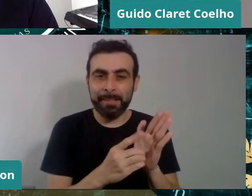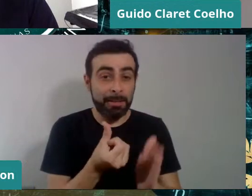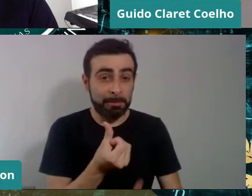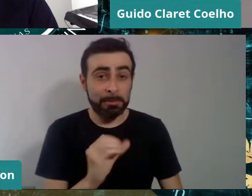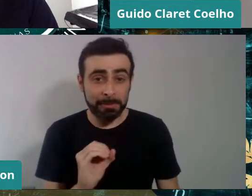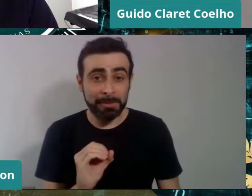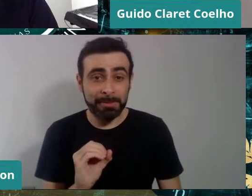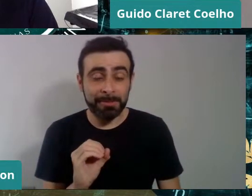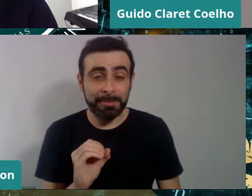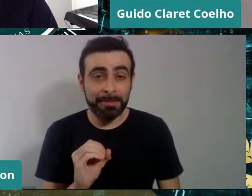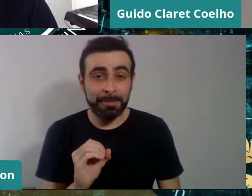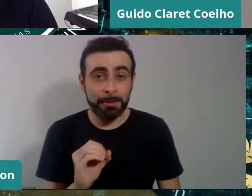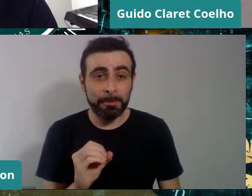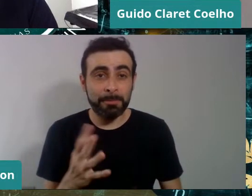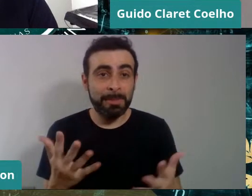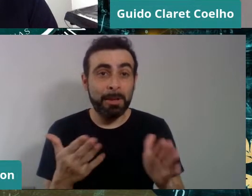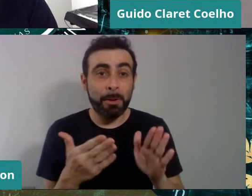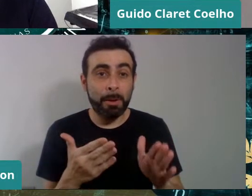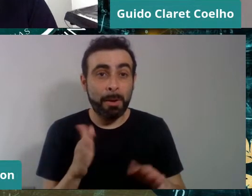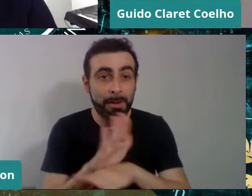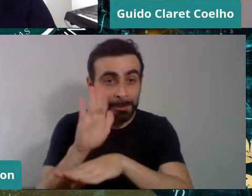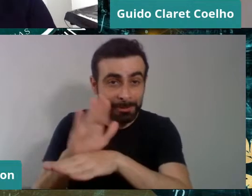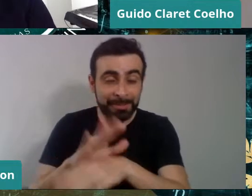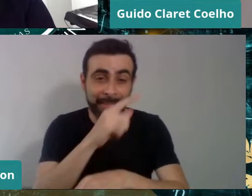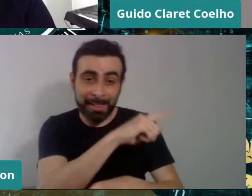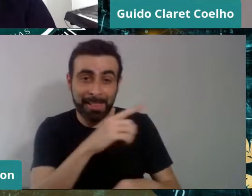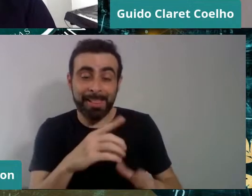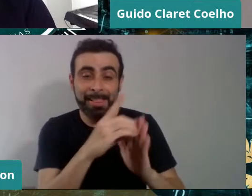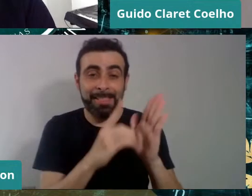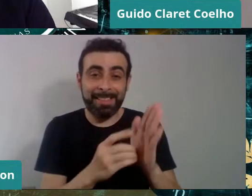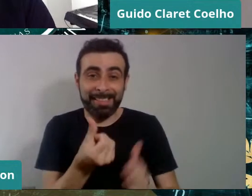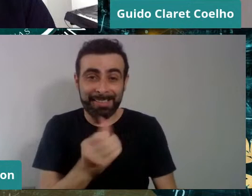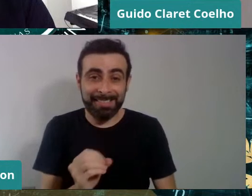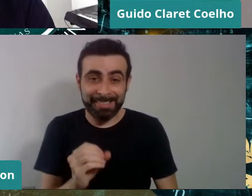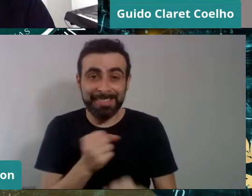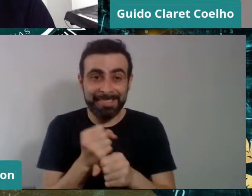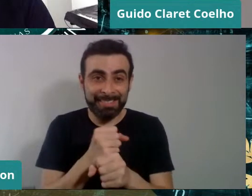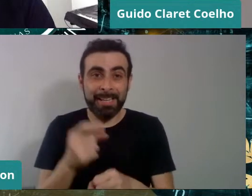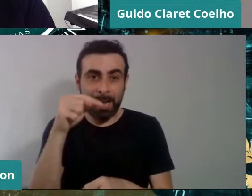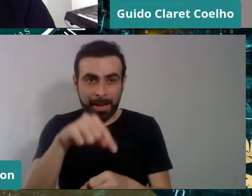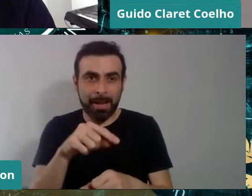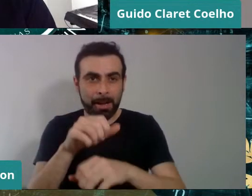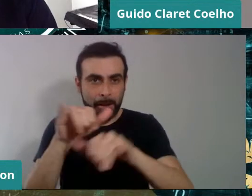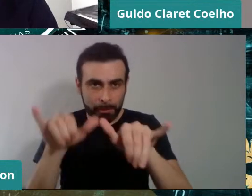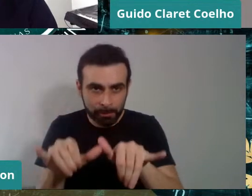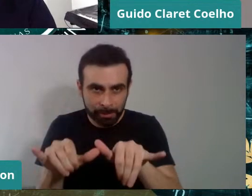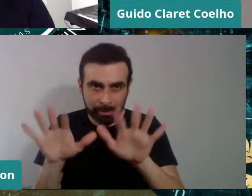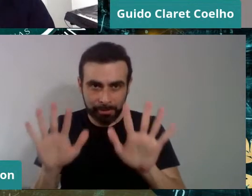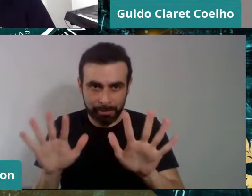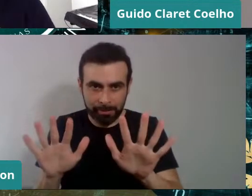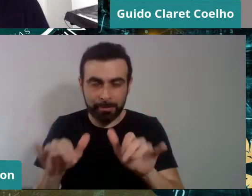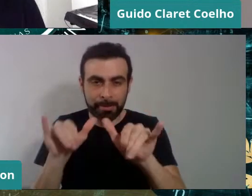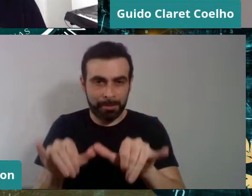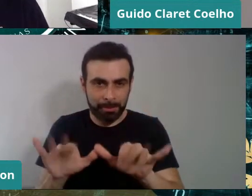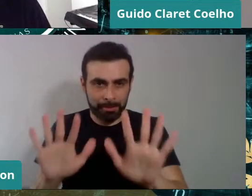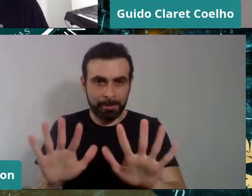você deu sua contribuição na década de 60. Fica comigo aqui na sala, fica comigo aqui no palco. Fica